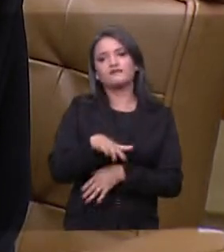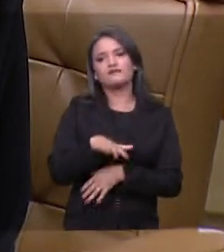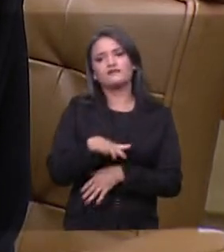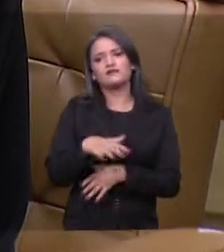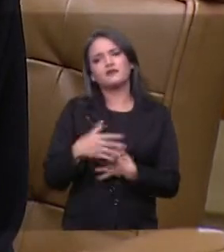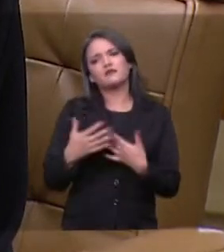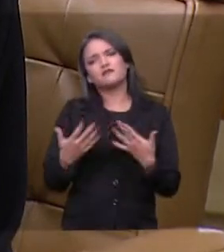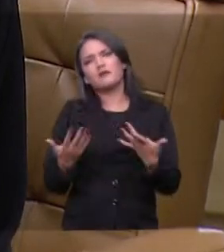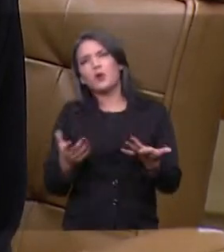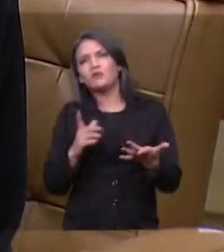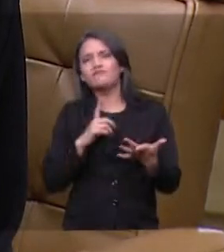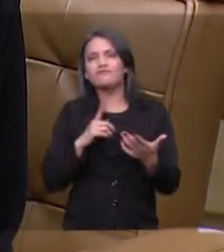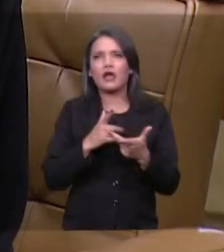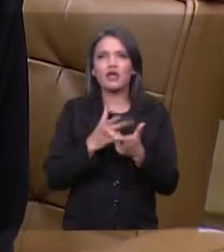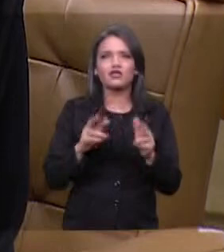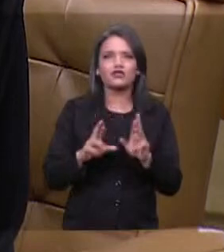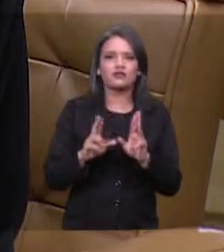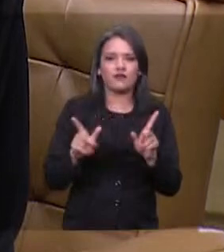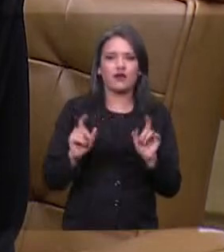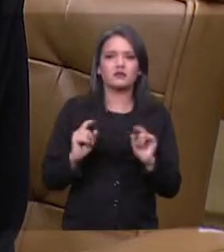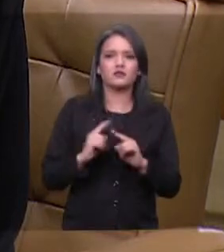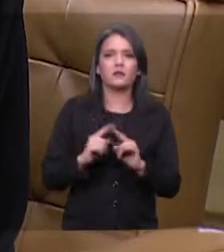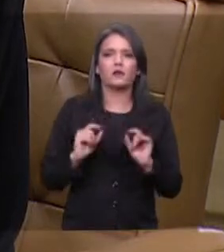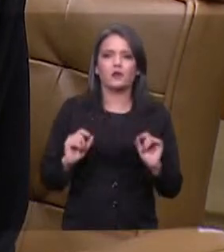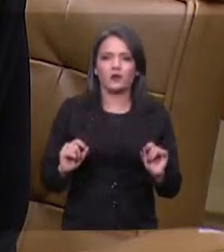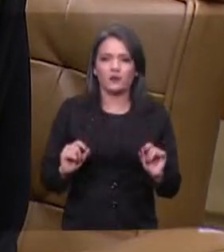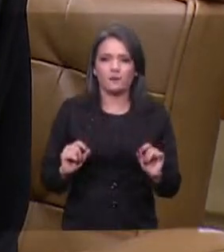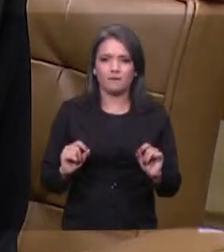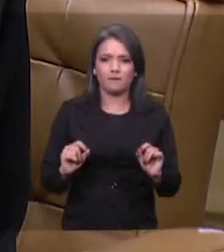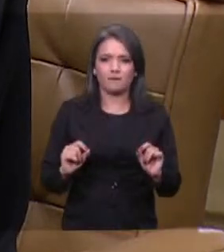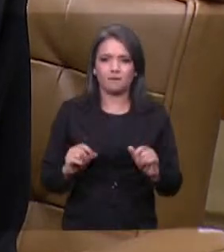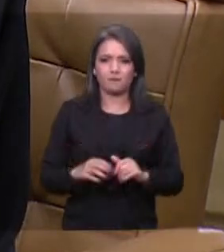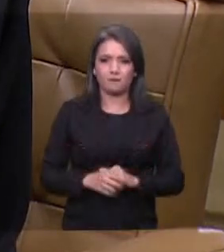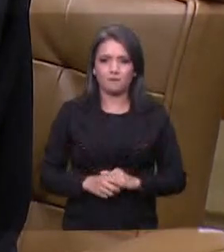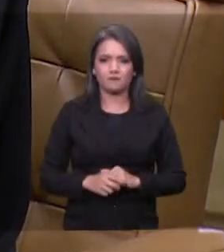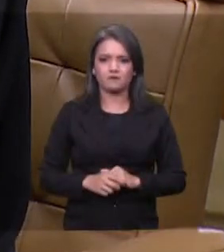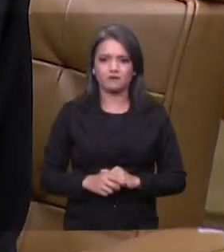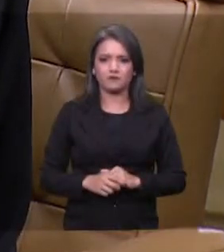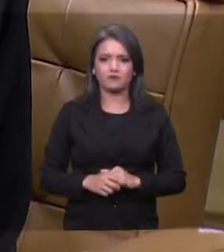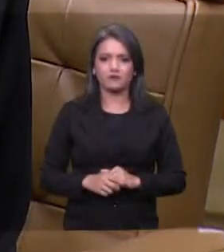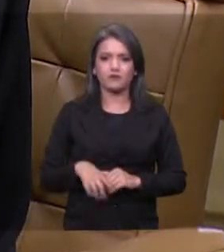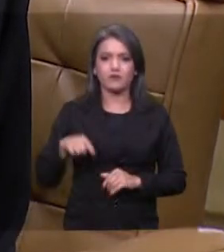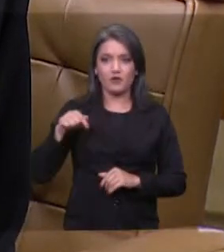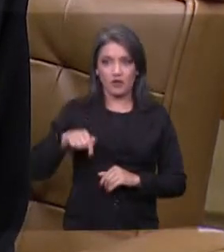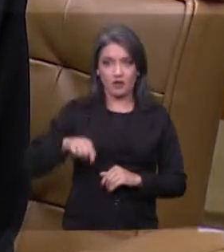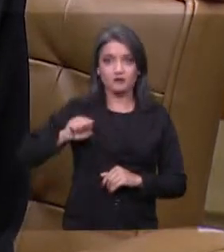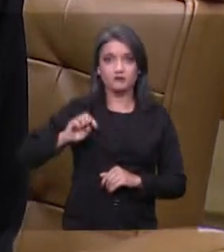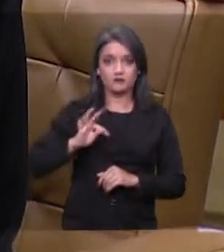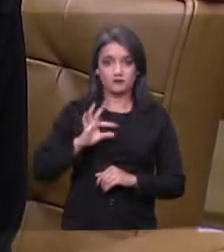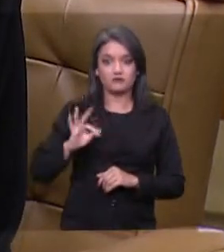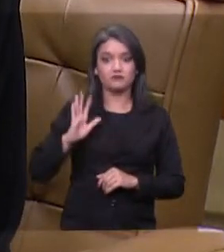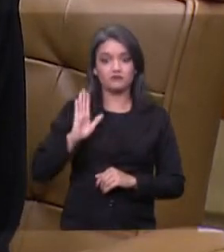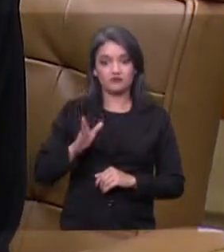uma particularidade, porque, a partir do entendimento, inclusive, deste tribunal,